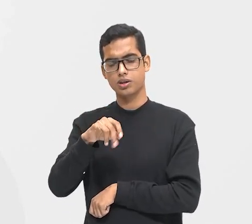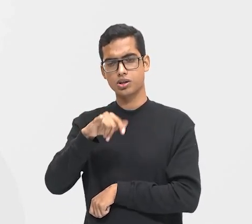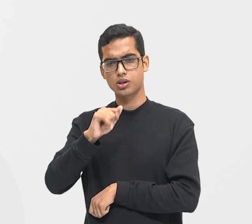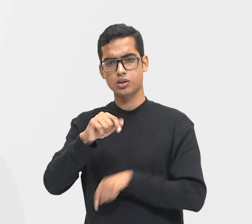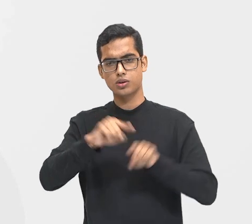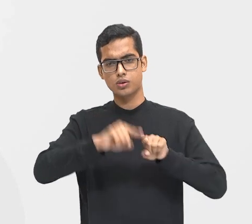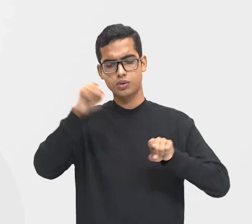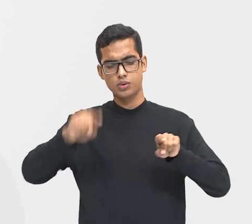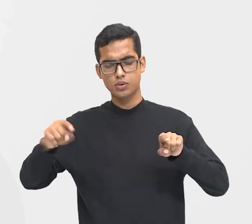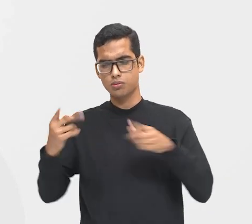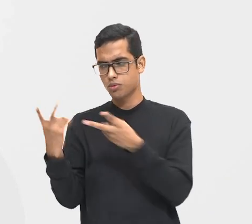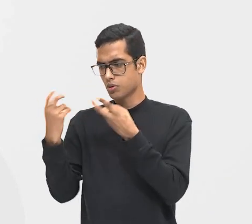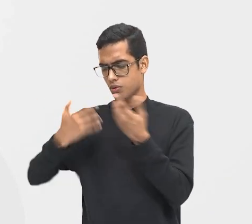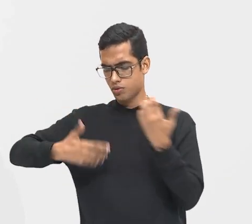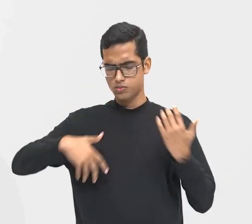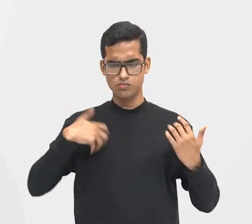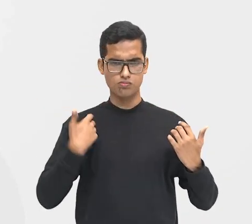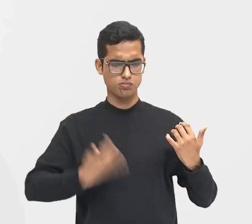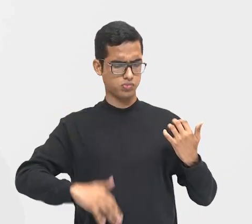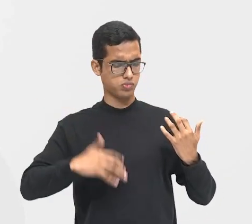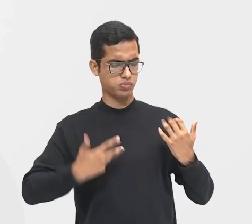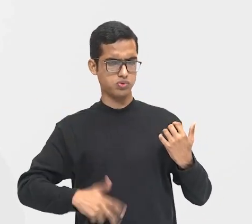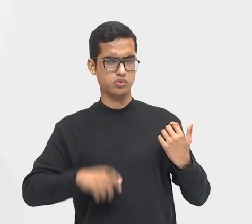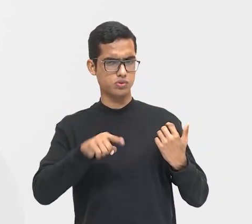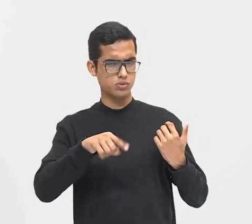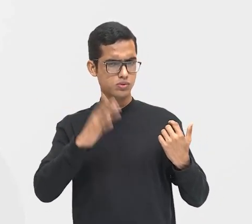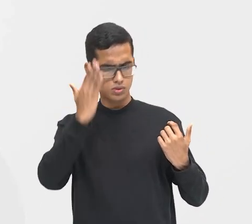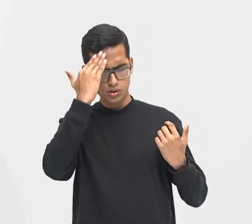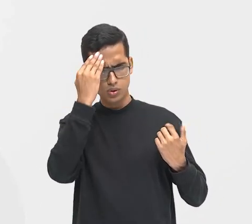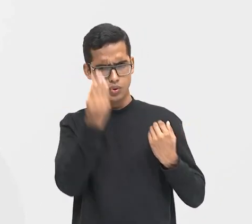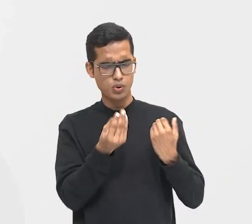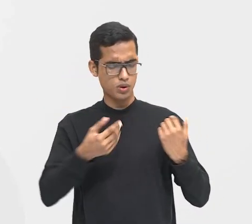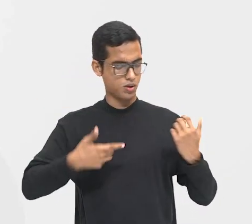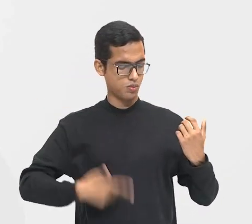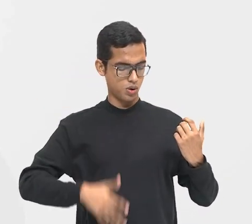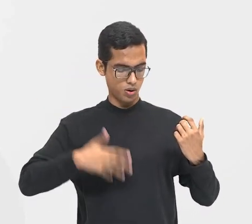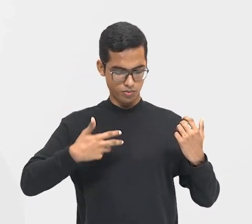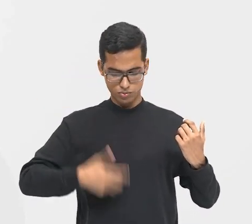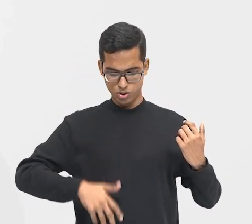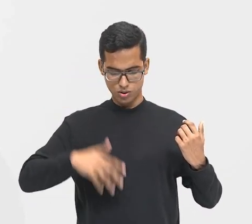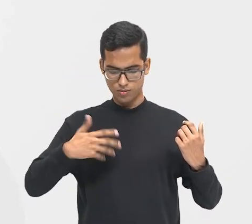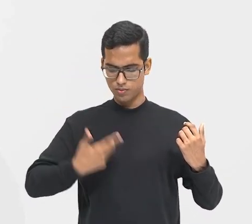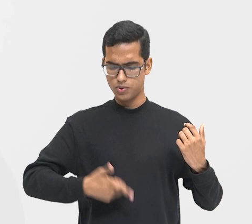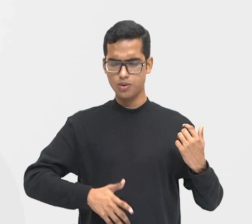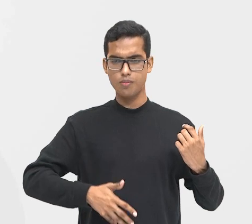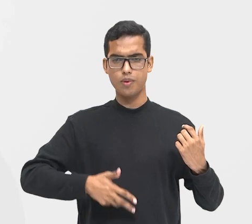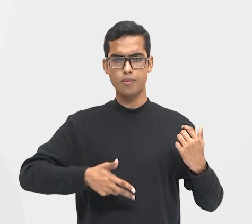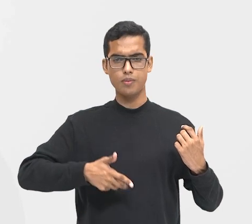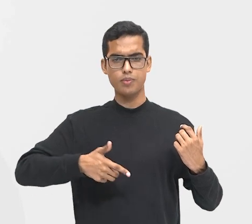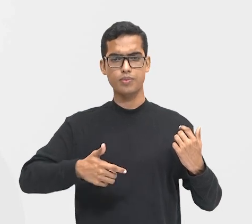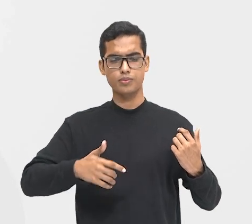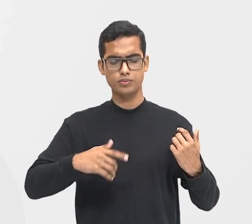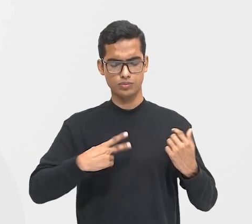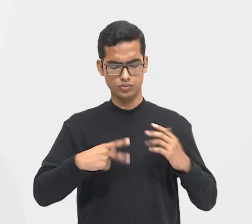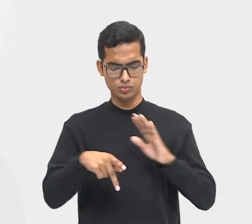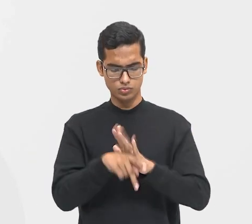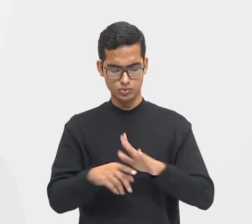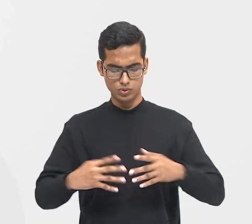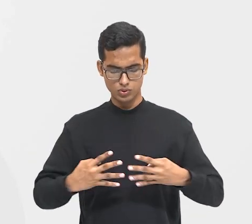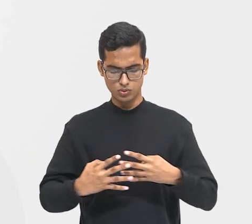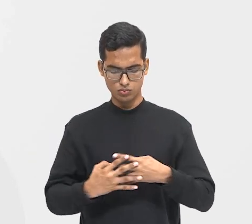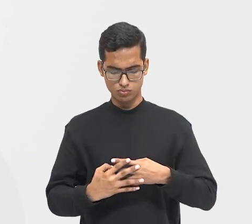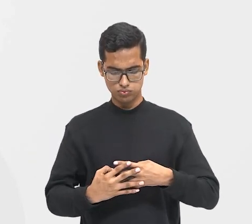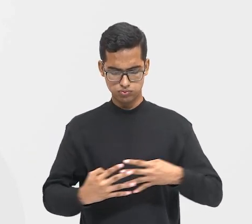que tem uma pessoa tocando um violão, né? Quem já tocou o violão ali sabe como é que funciona. O violão ele tem umas cordas, né? E